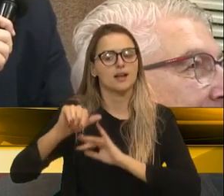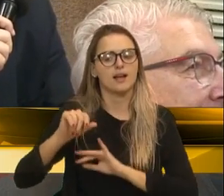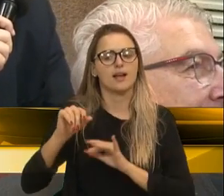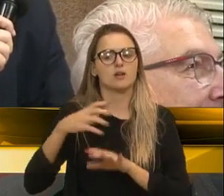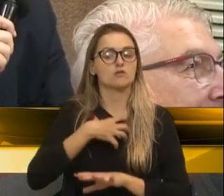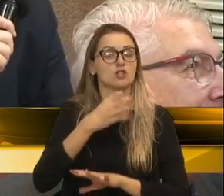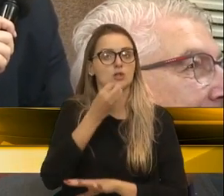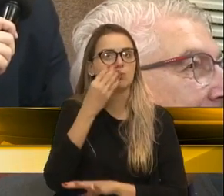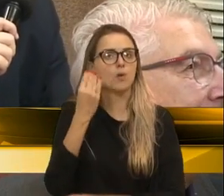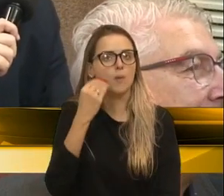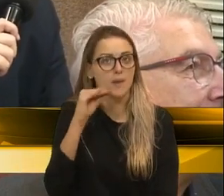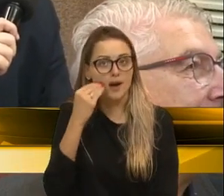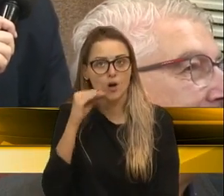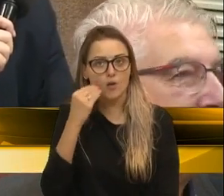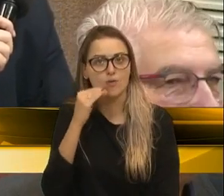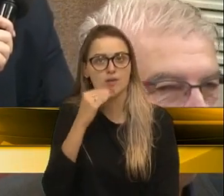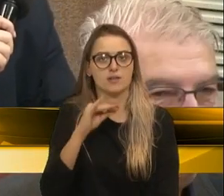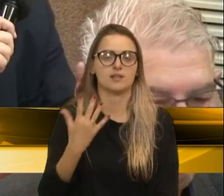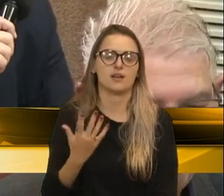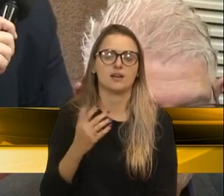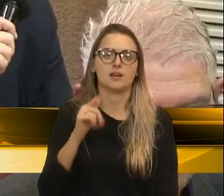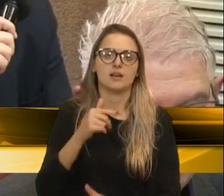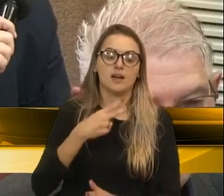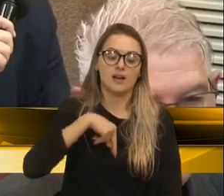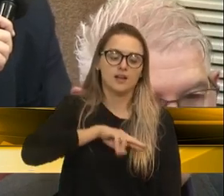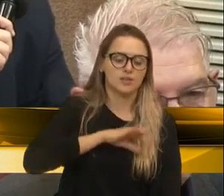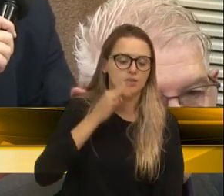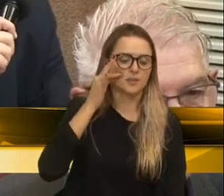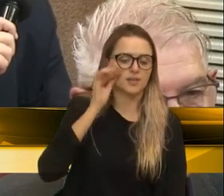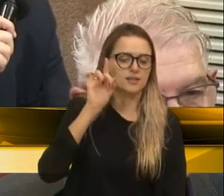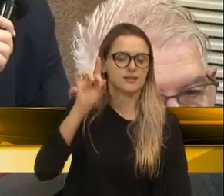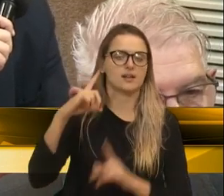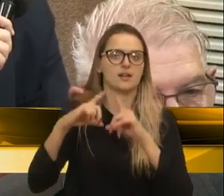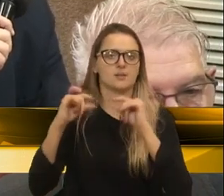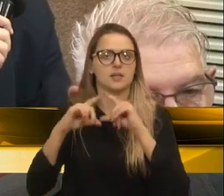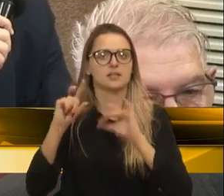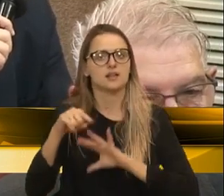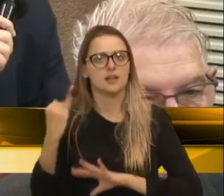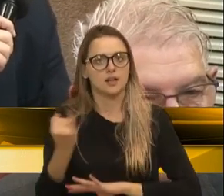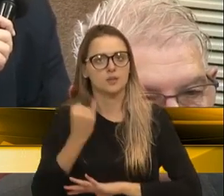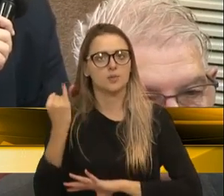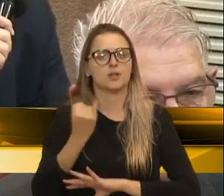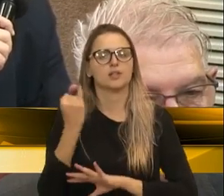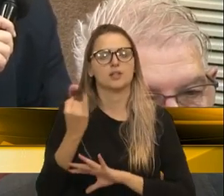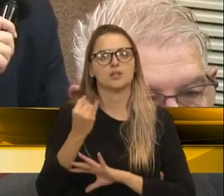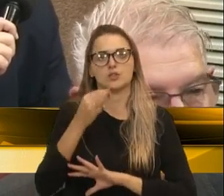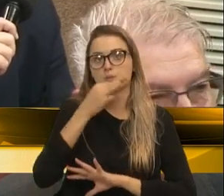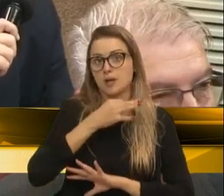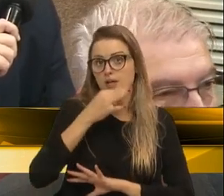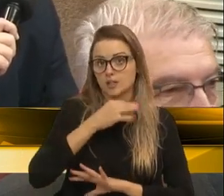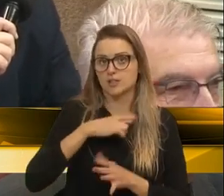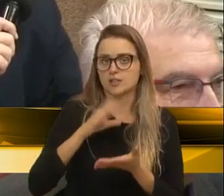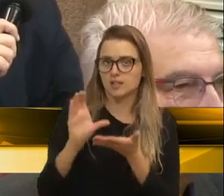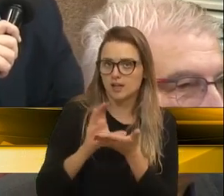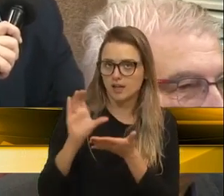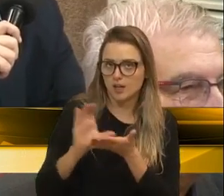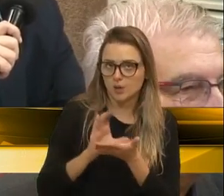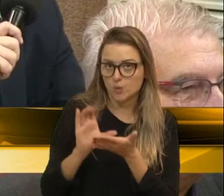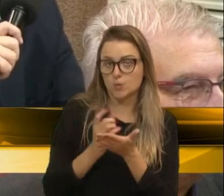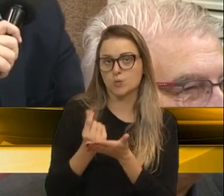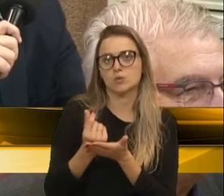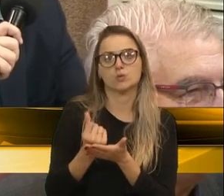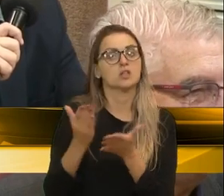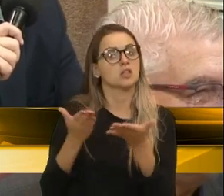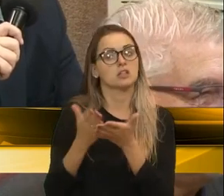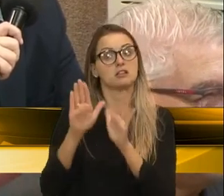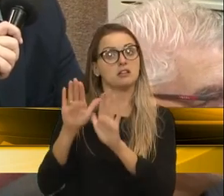que a presença nossa em Brasília, ela é extremamente importante, ela é fundamental para que o município receba esses recursos que estão lá,